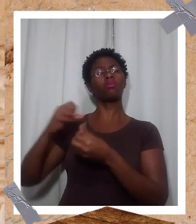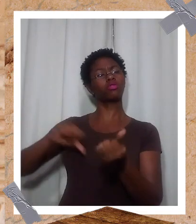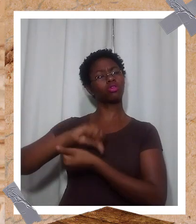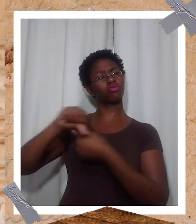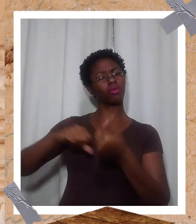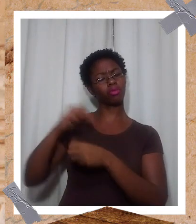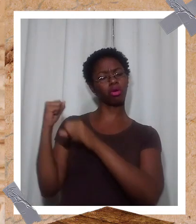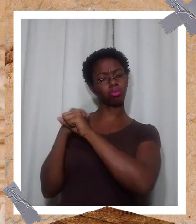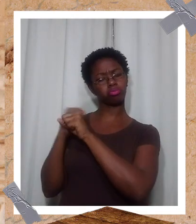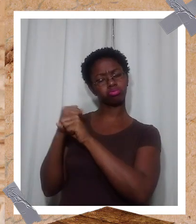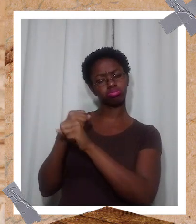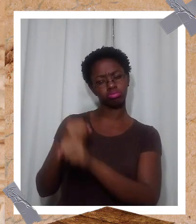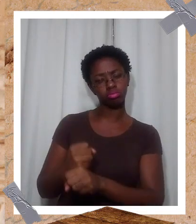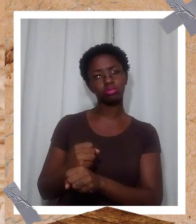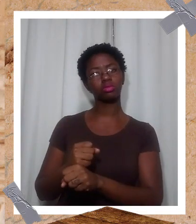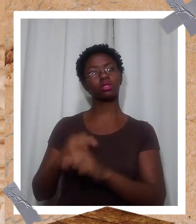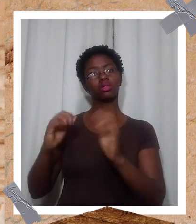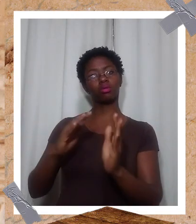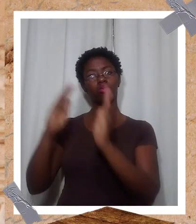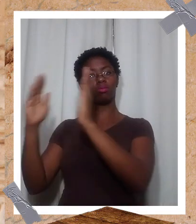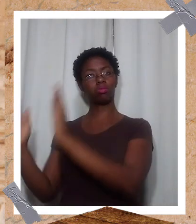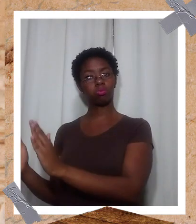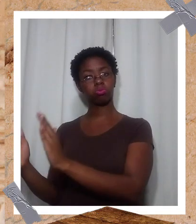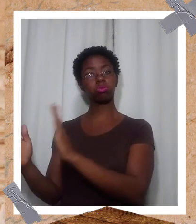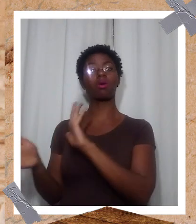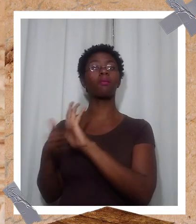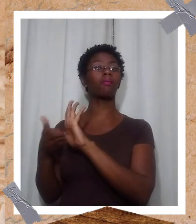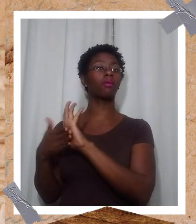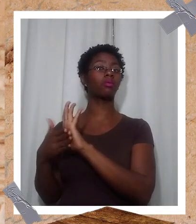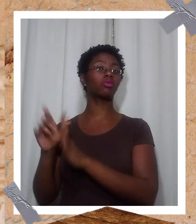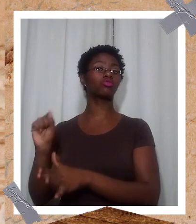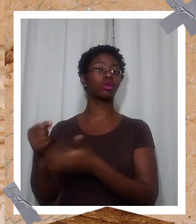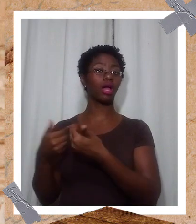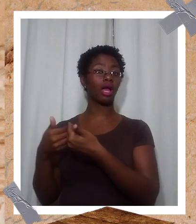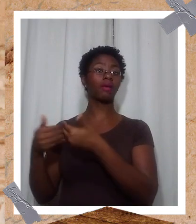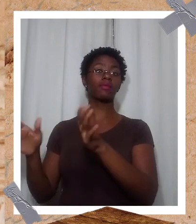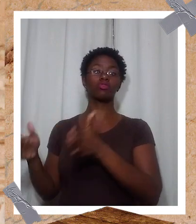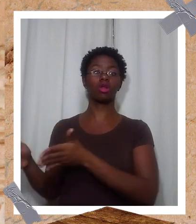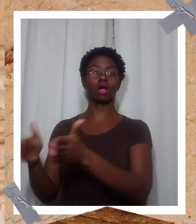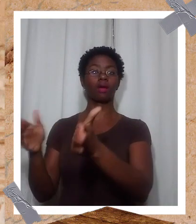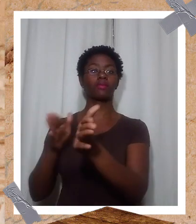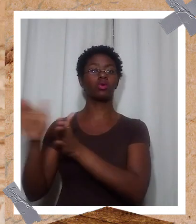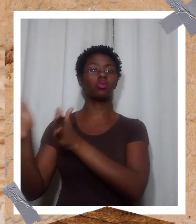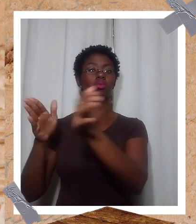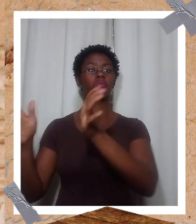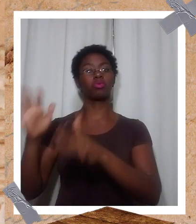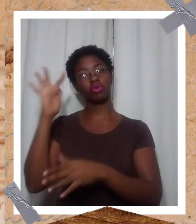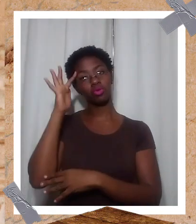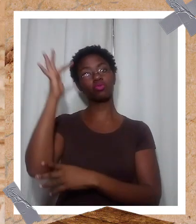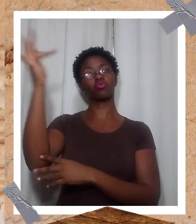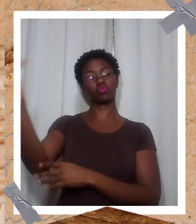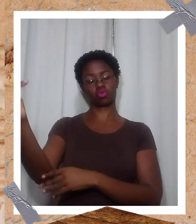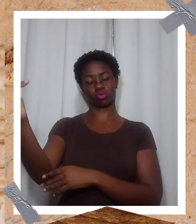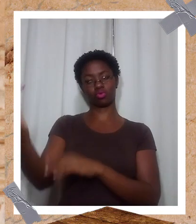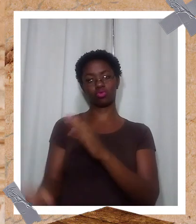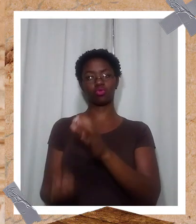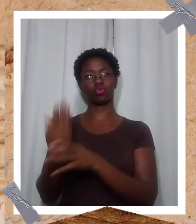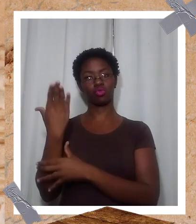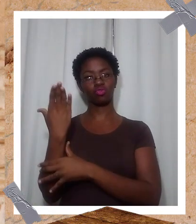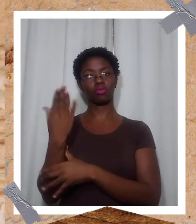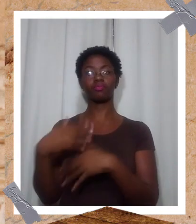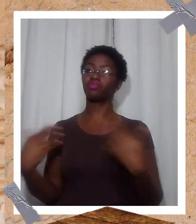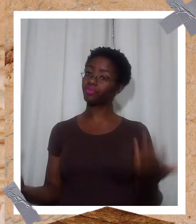E, finalmente, no terceiro momento, a proposta é a gente falar sobre a abertura de caminhos para os que ainda virão. Então,